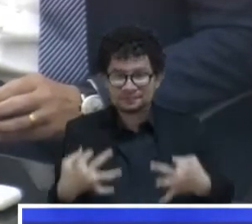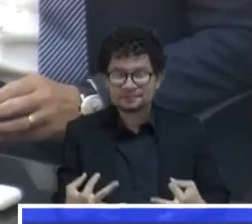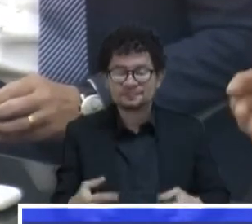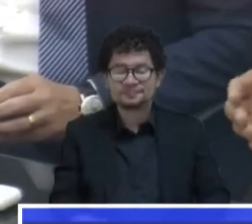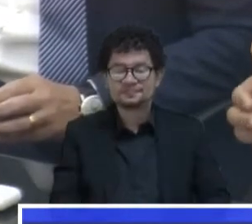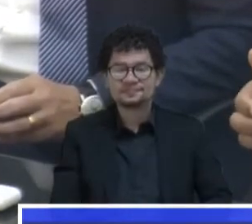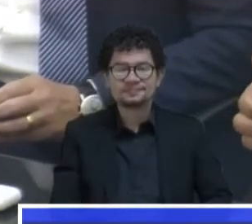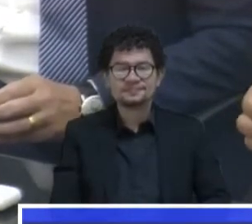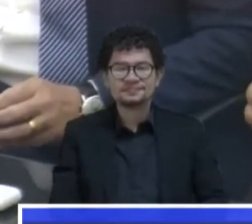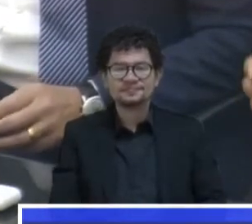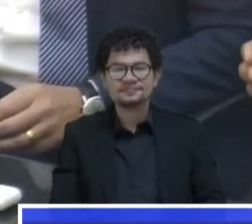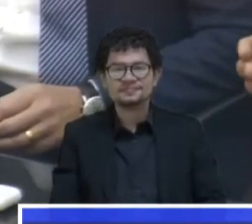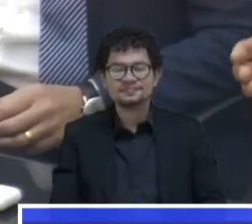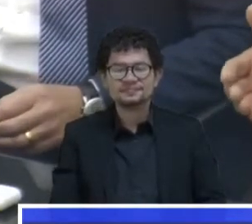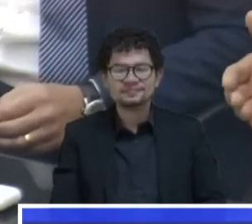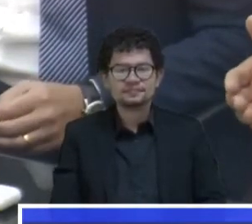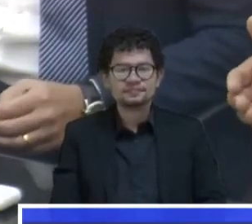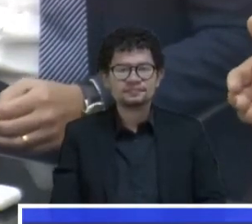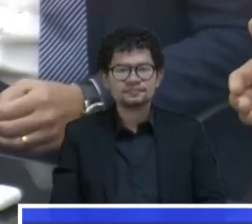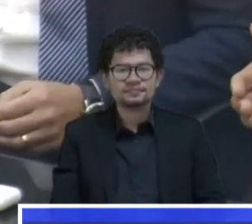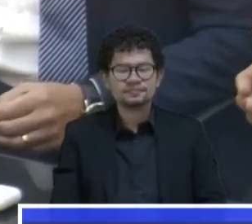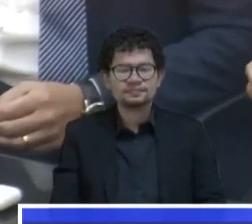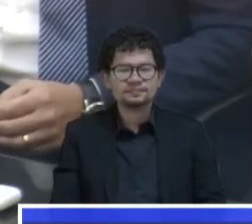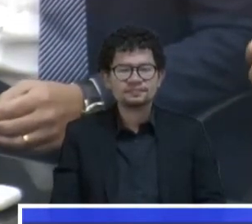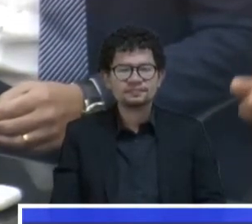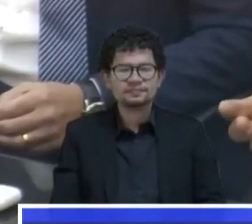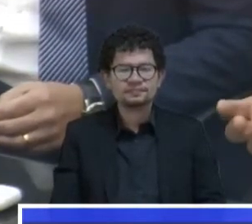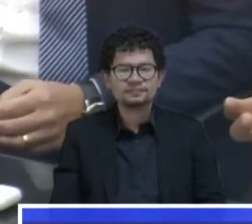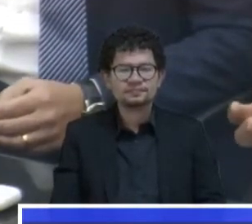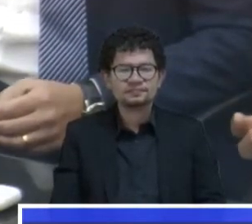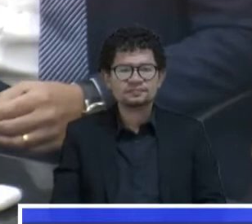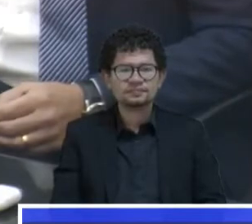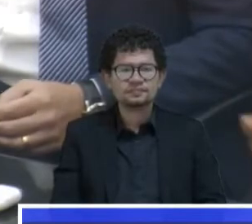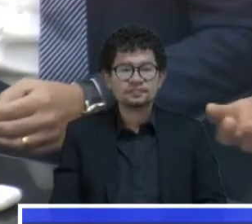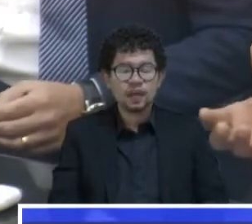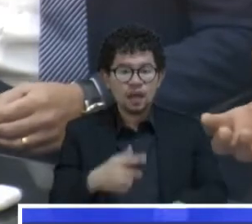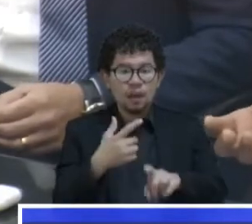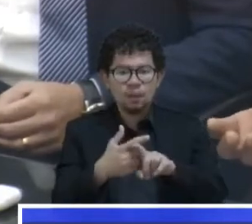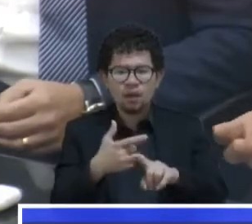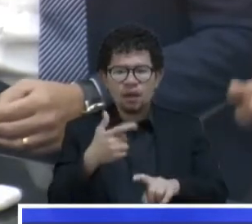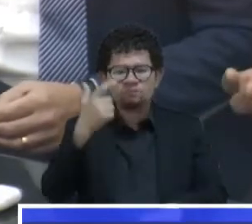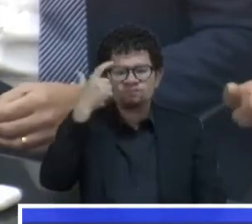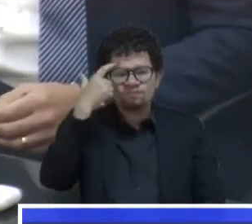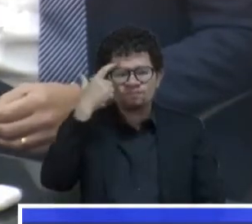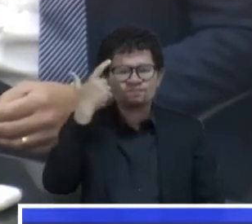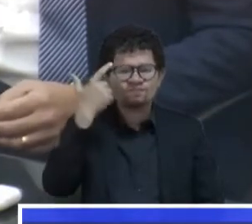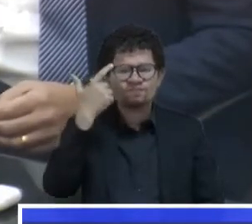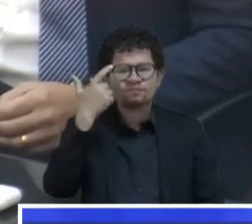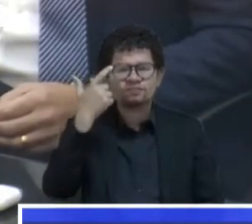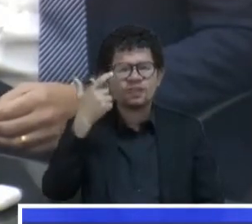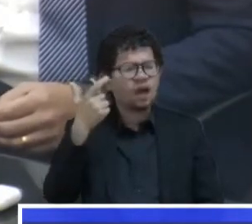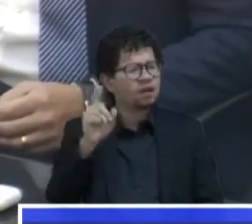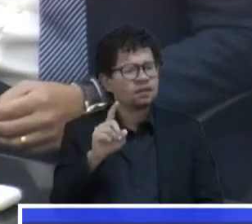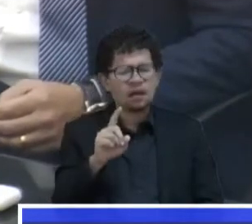do entendimento, porque, Davi, a prerrogativa que nós temos é isso aí, gente. De poder